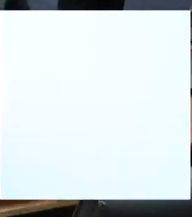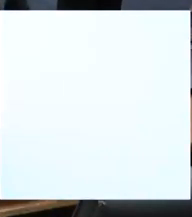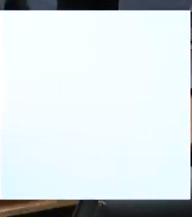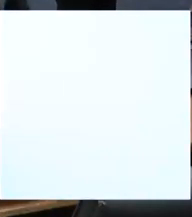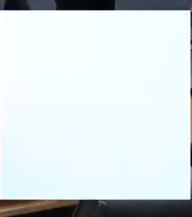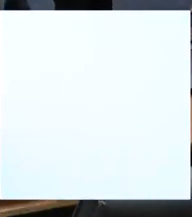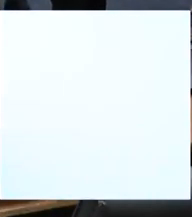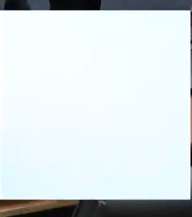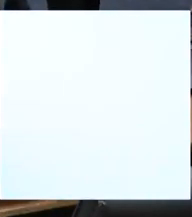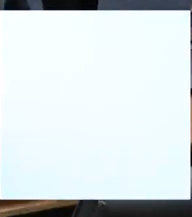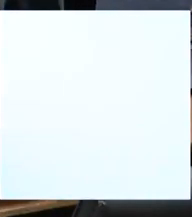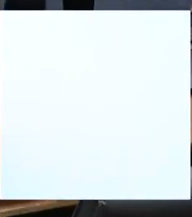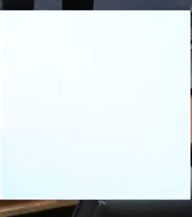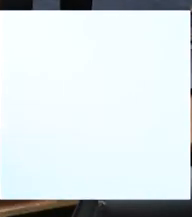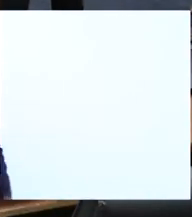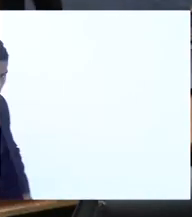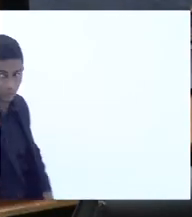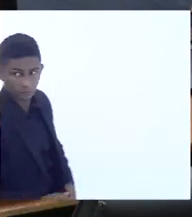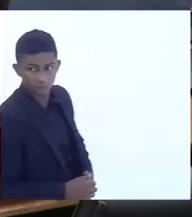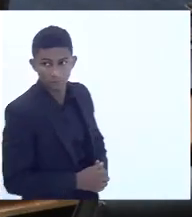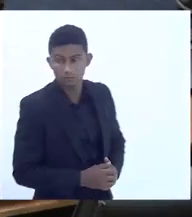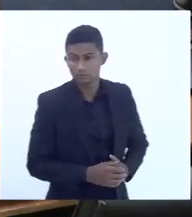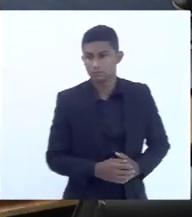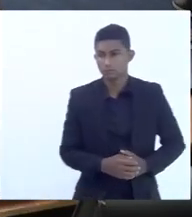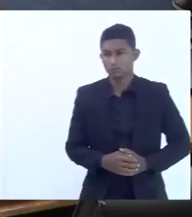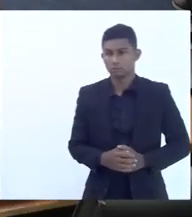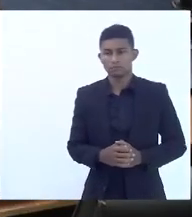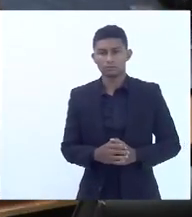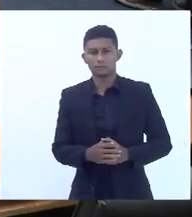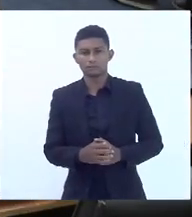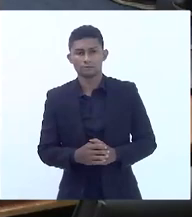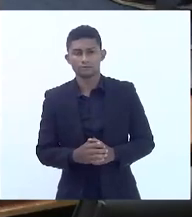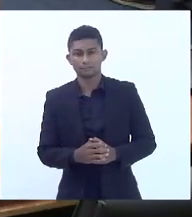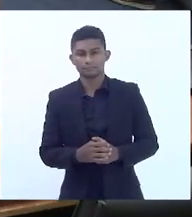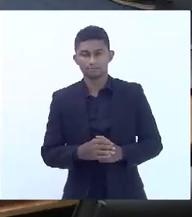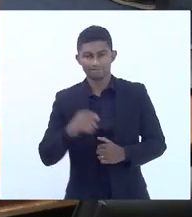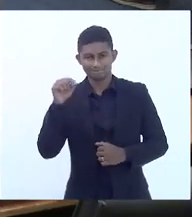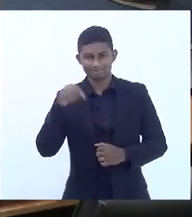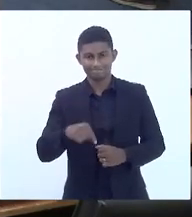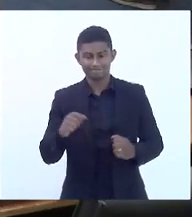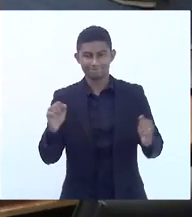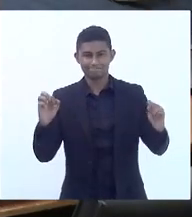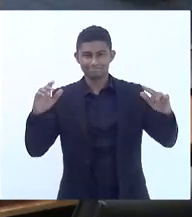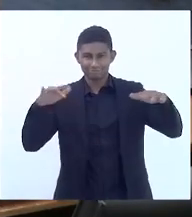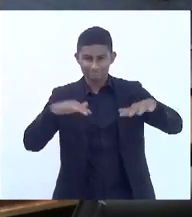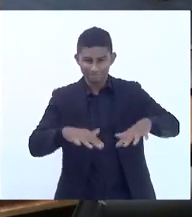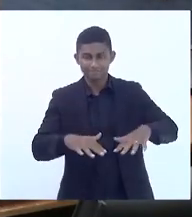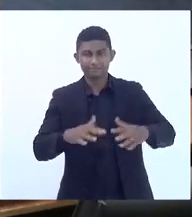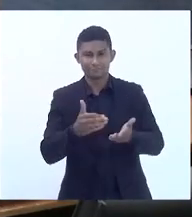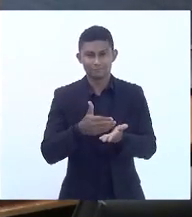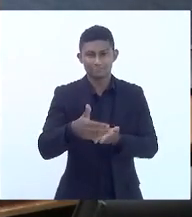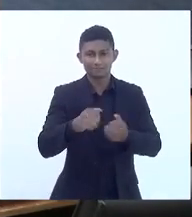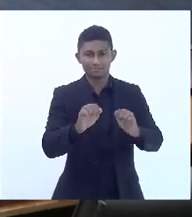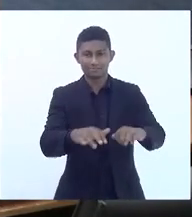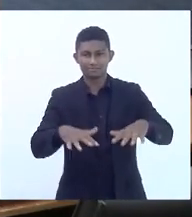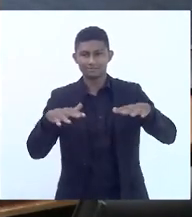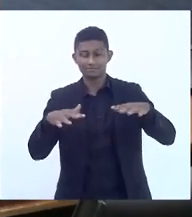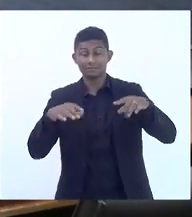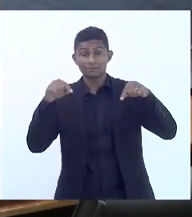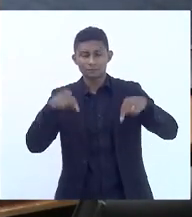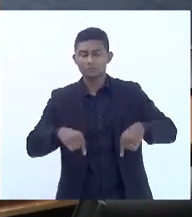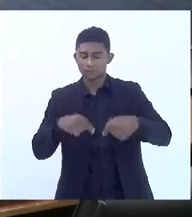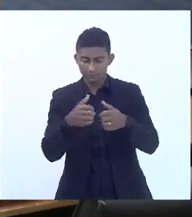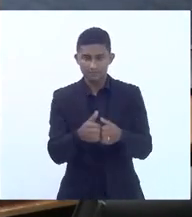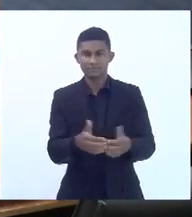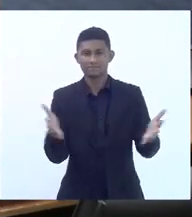Havendo o número legal e sobre a proteção de Deus, iniciamos nossos trabalhos. Está aberta a